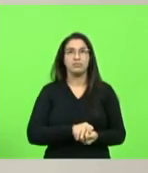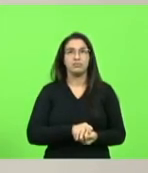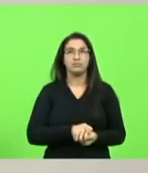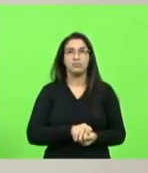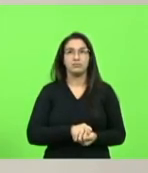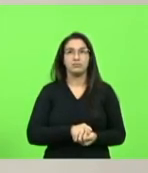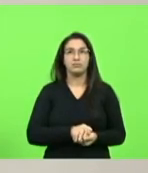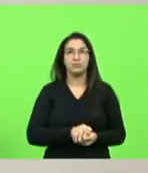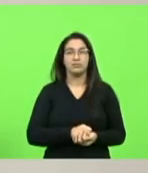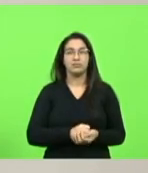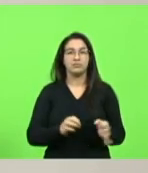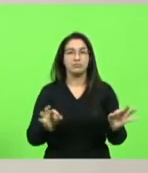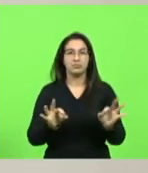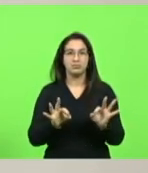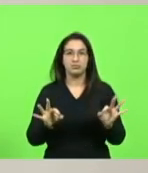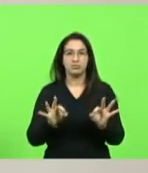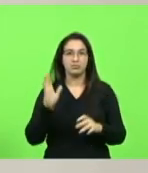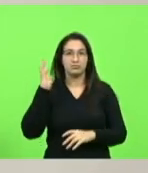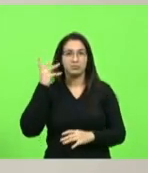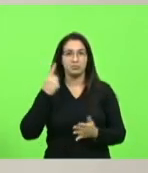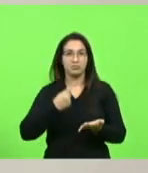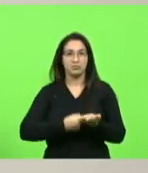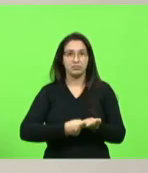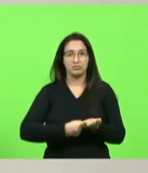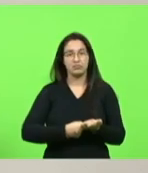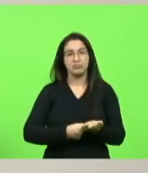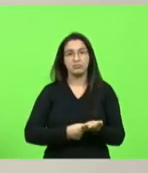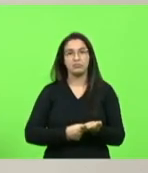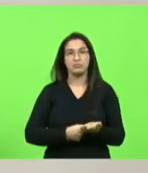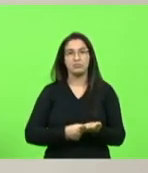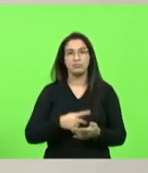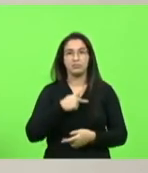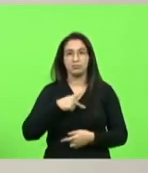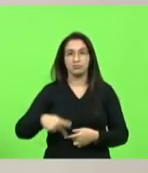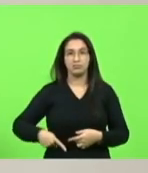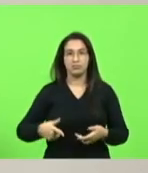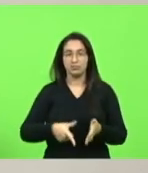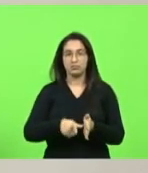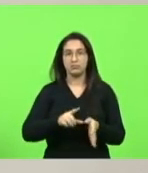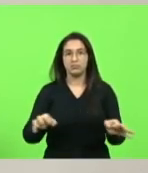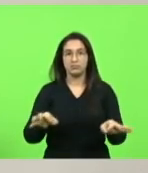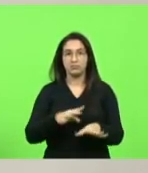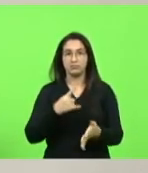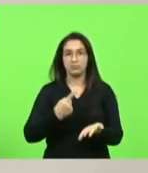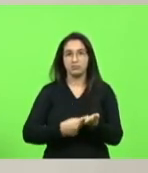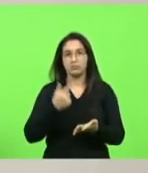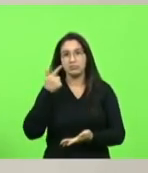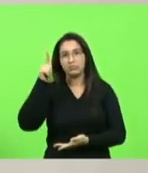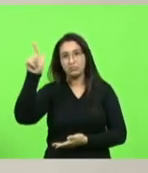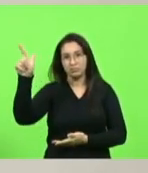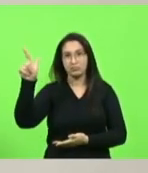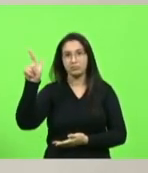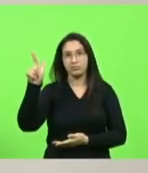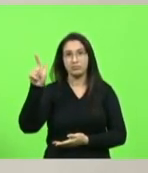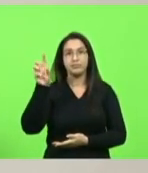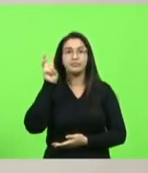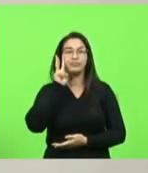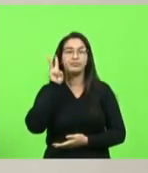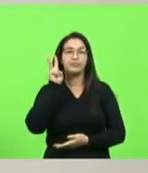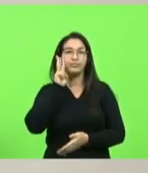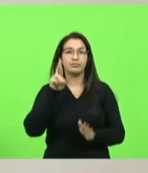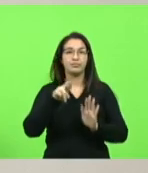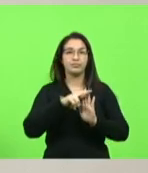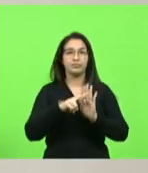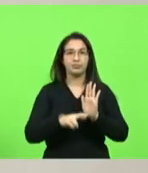não havendo oradores inscritos então esta presidência antes de encerrar a sessão convoca outra ordinária para terça